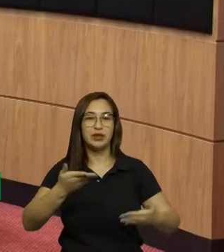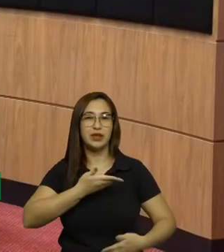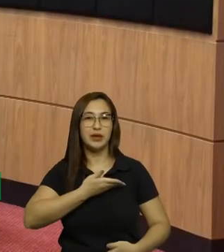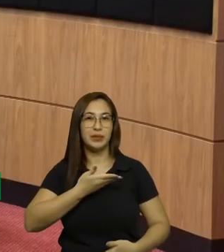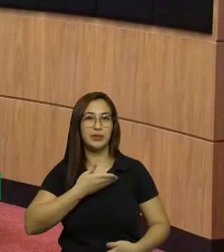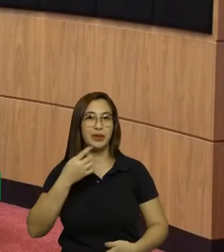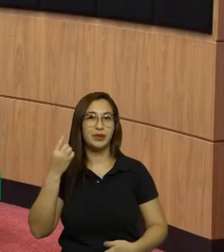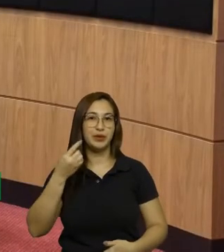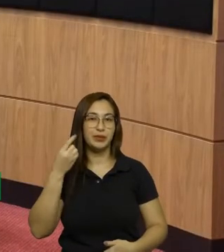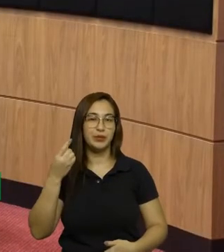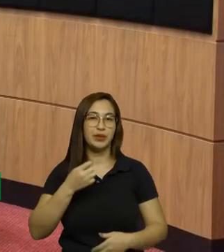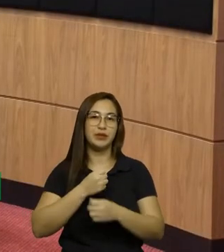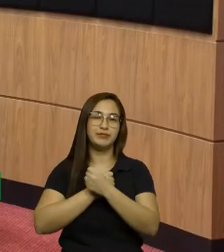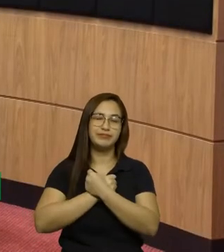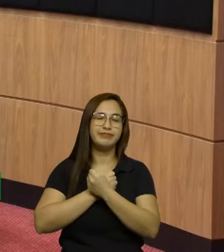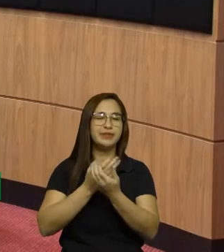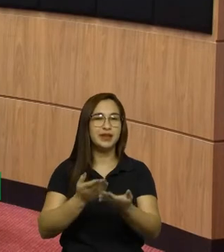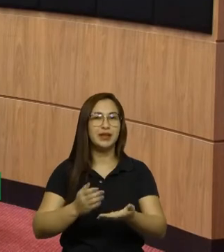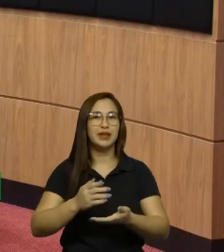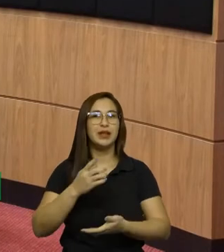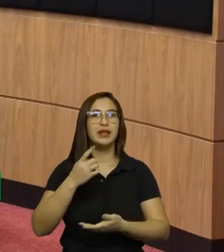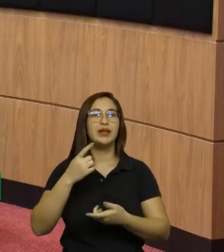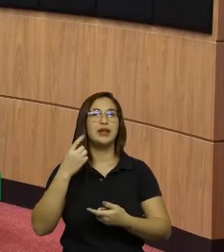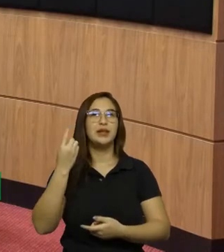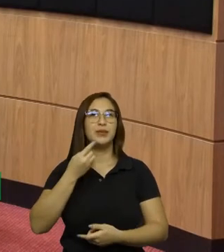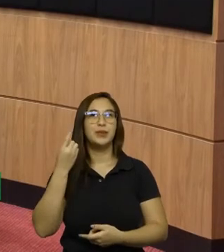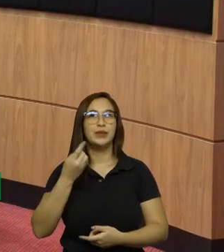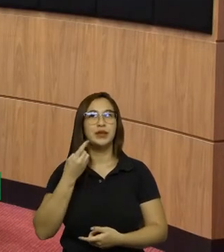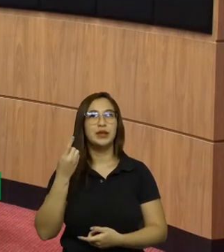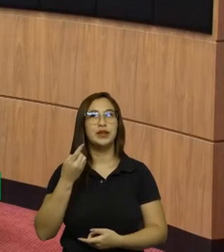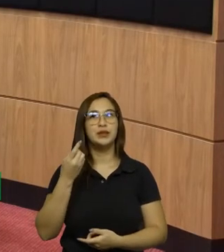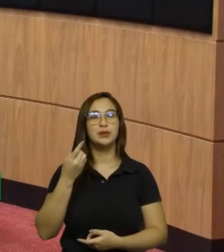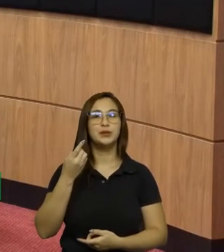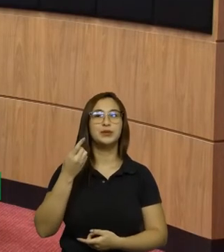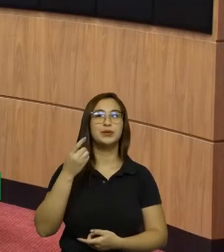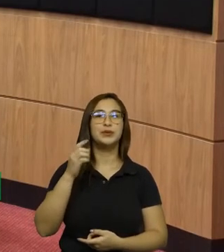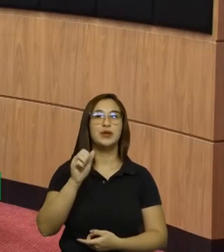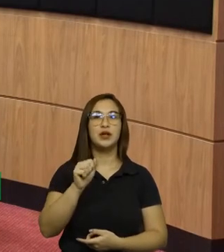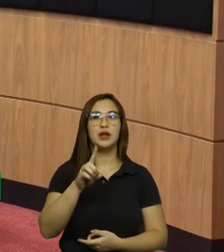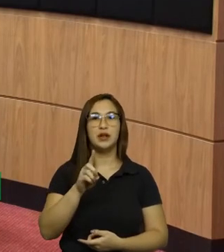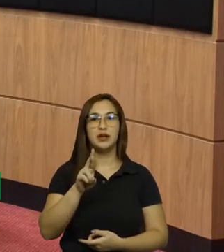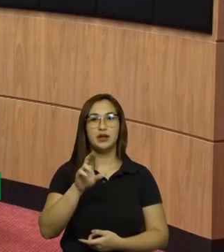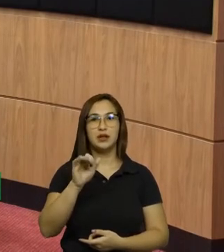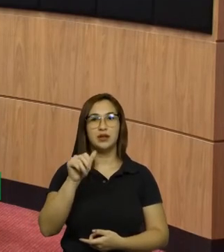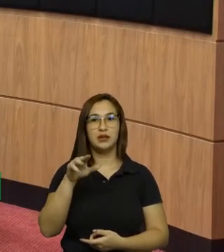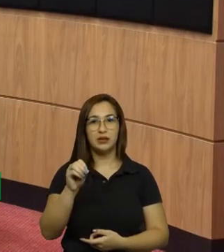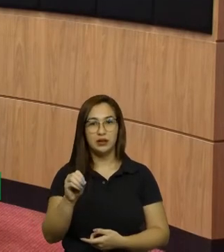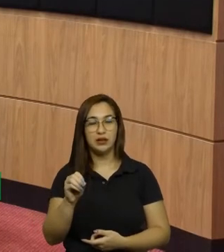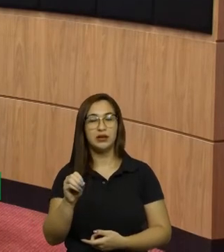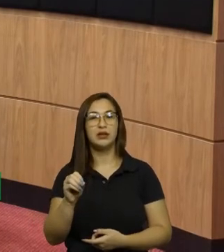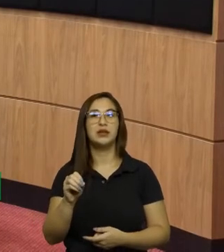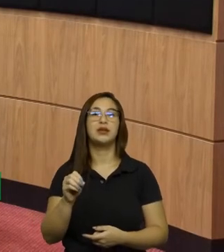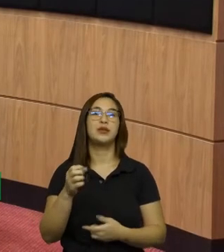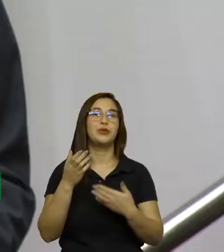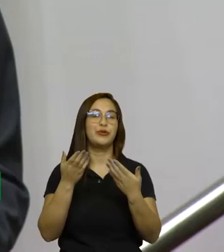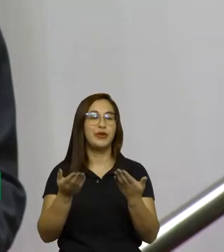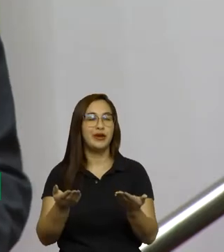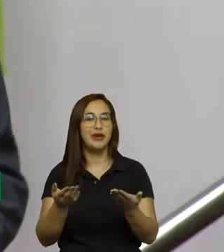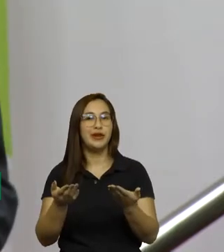saúdo o deputado Adriano, que está aqui interinamente exercendo o mandato de deputado e o fazendo de uma